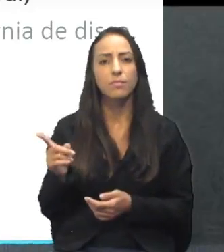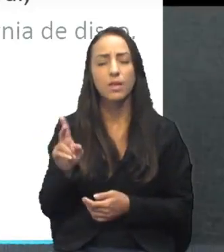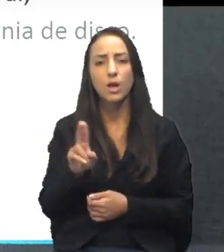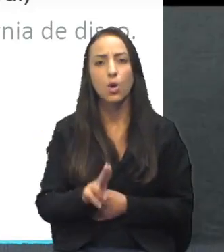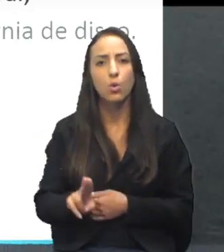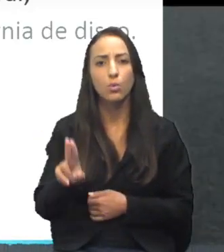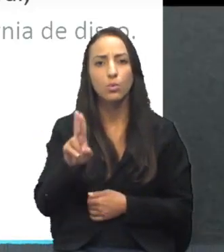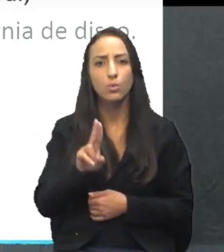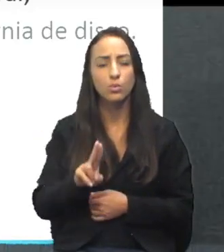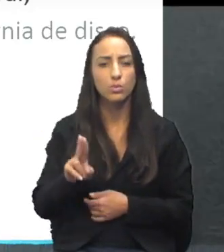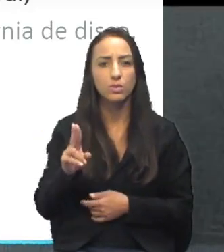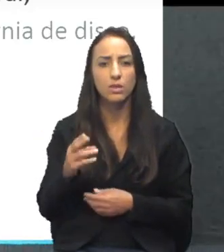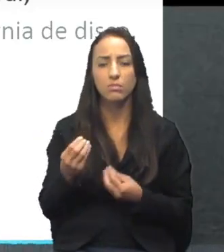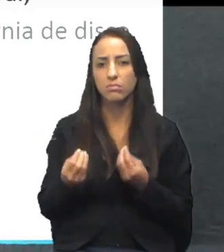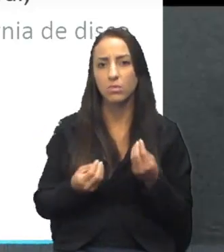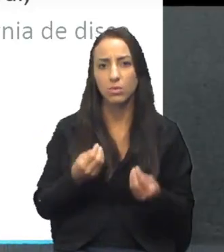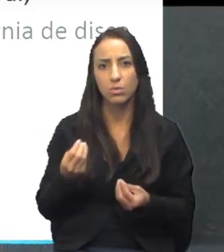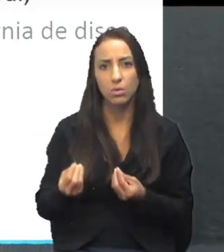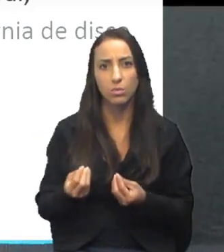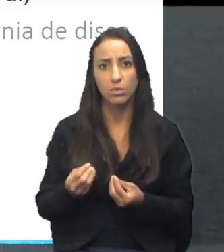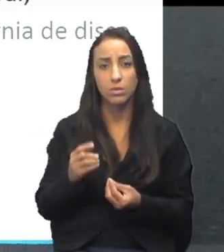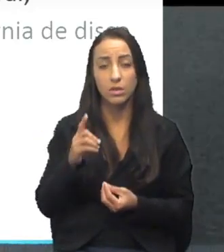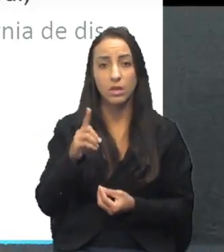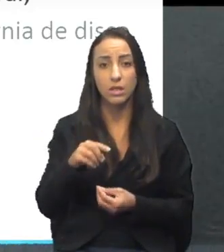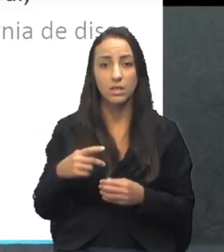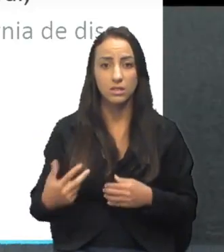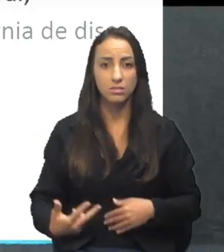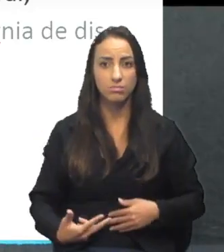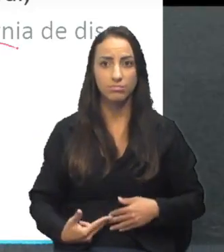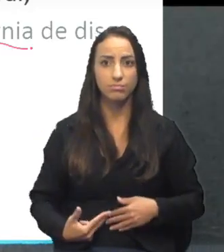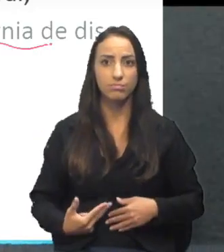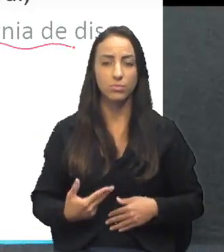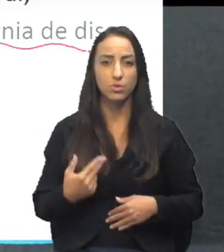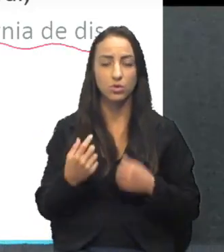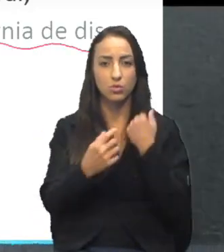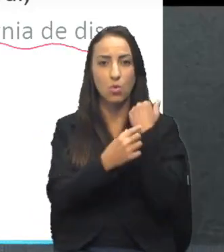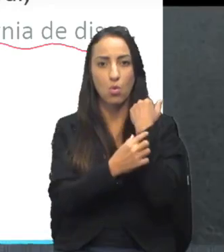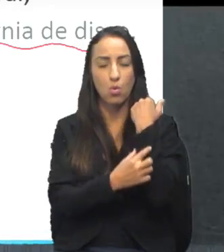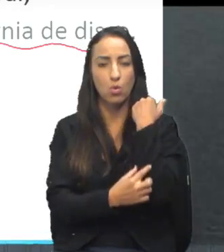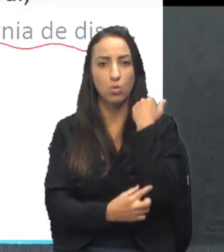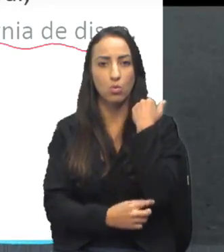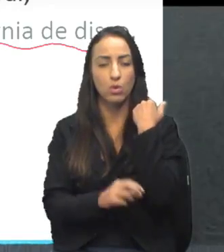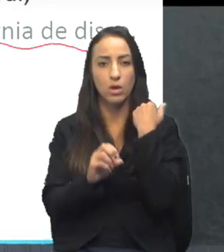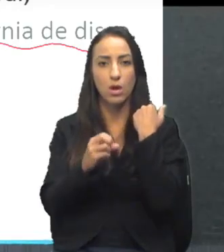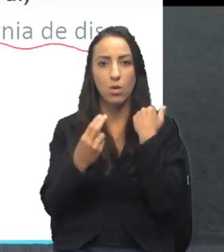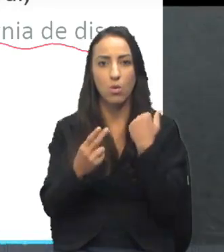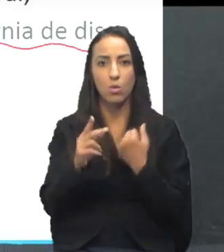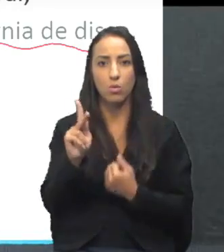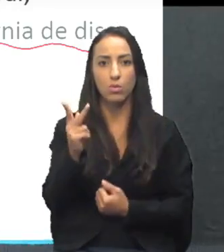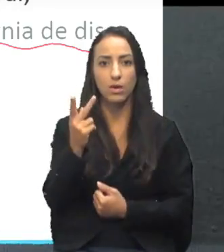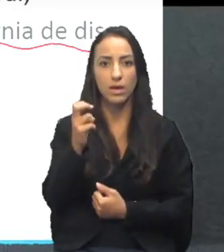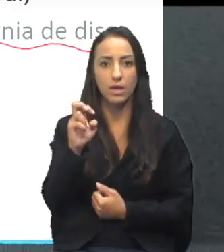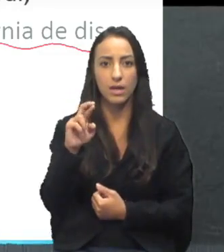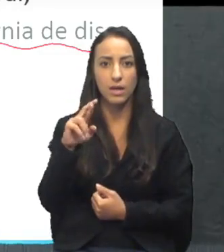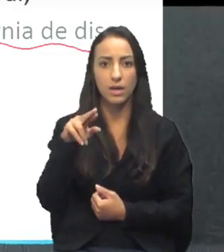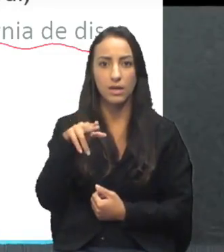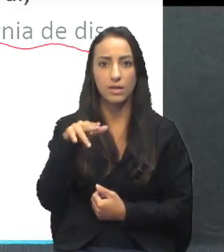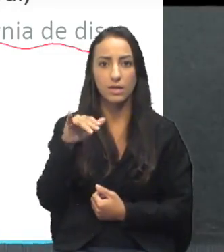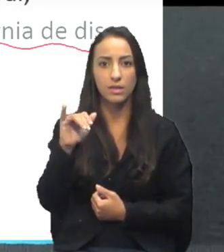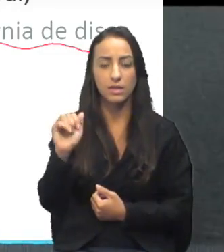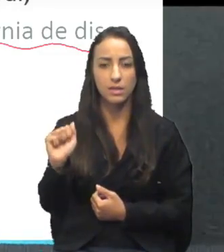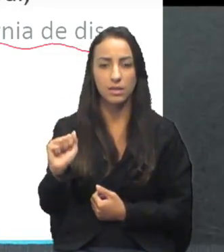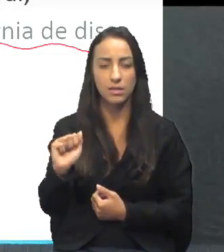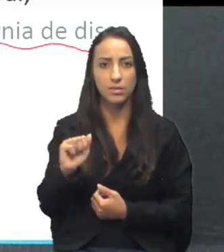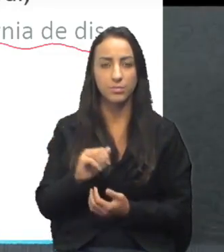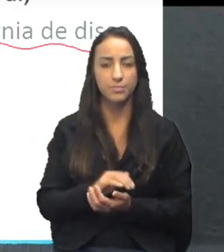de decúbito em cirurgias de coluna e hérnia de disco, em que você tem que expor